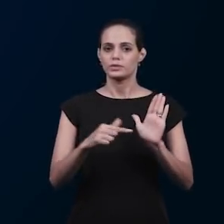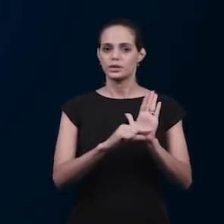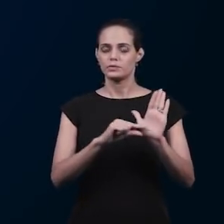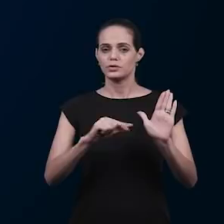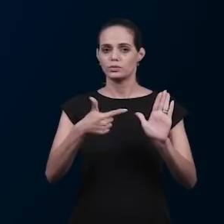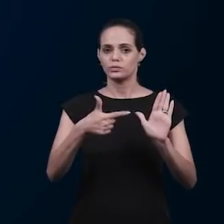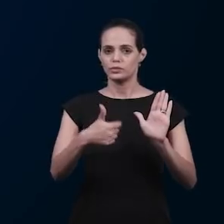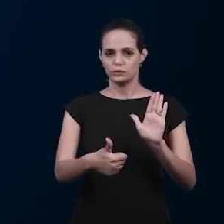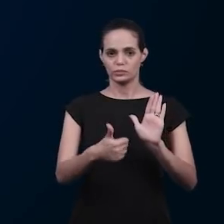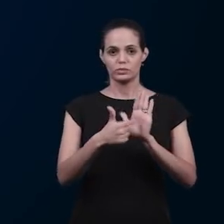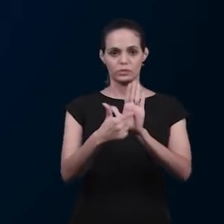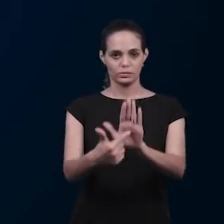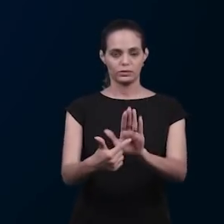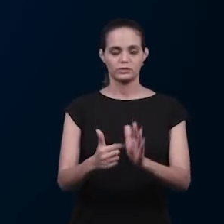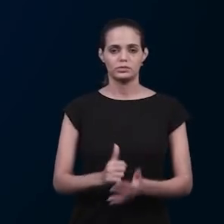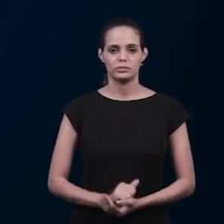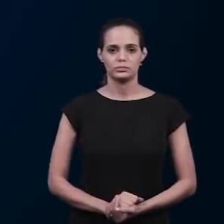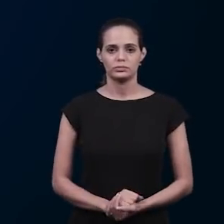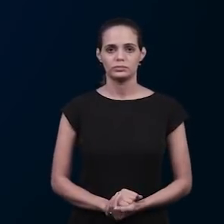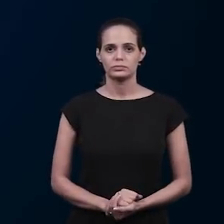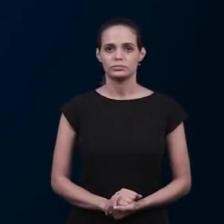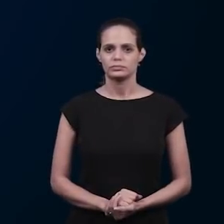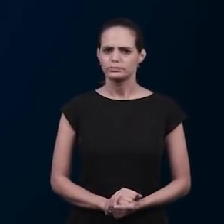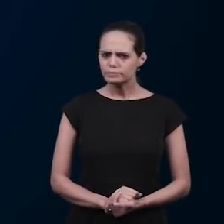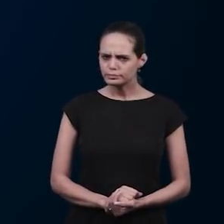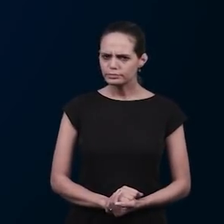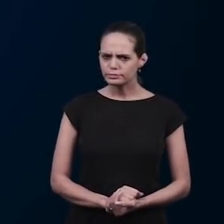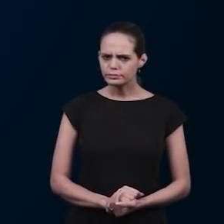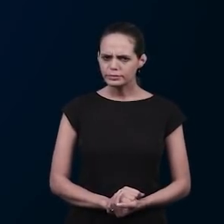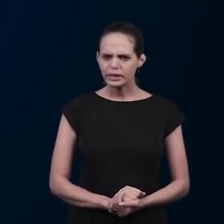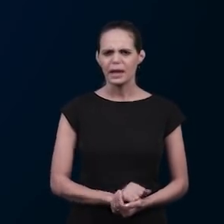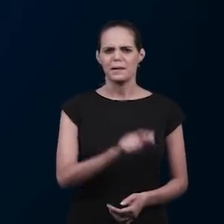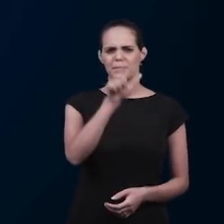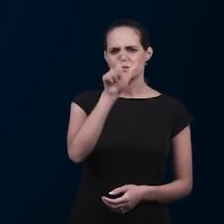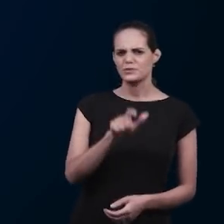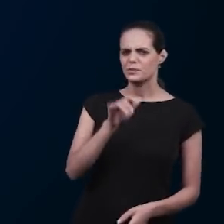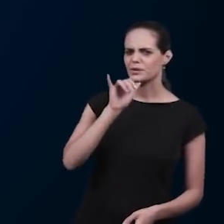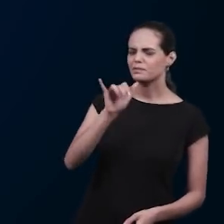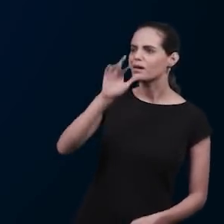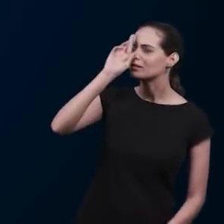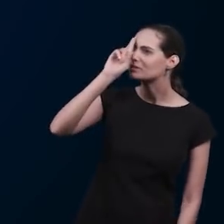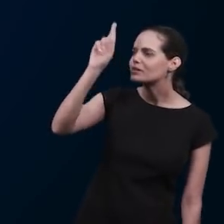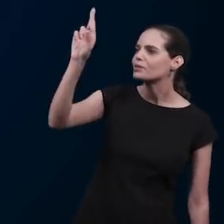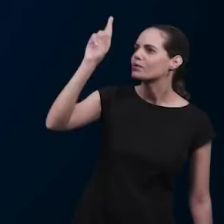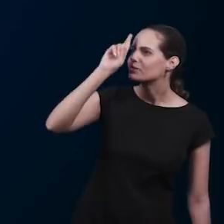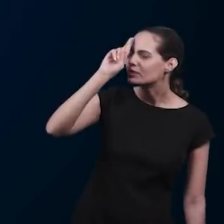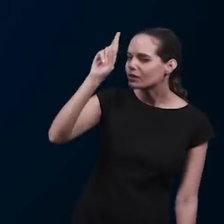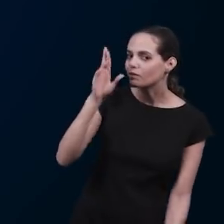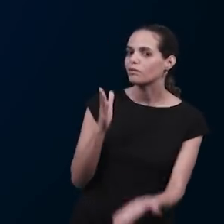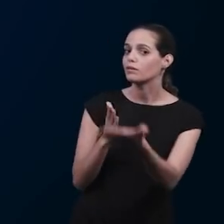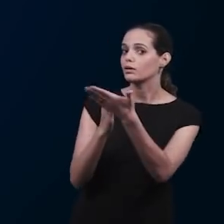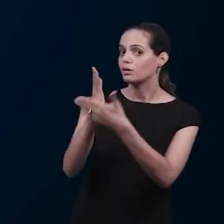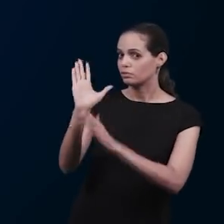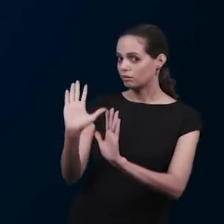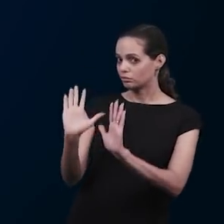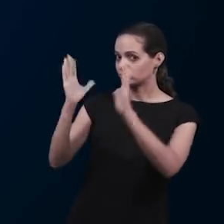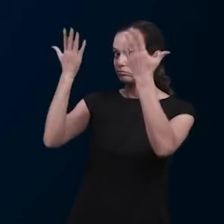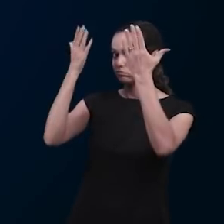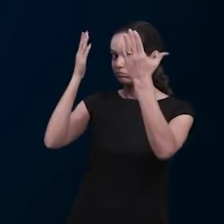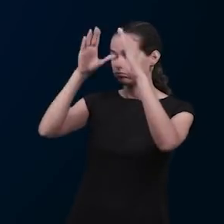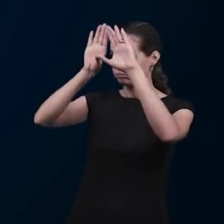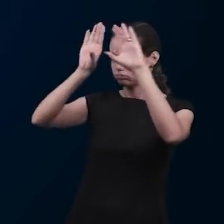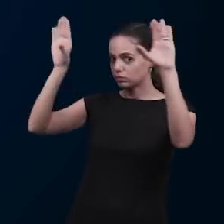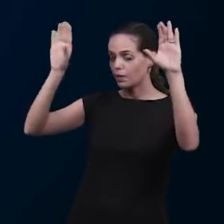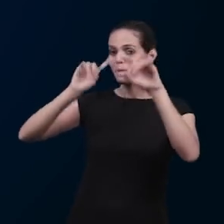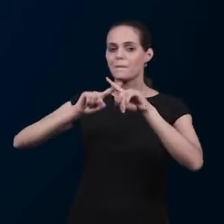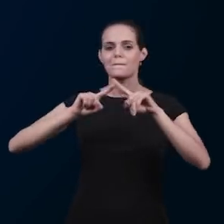7 de Mateus, versículo 21, que diz assim: nem todo o que me diz Senhor, Senhor entrará no